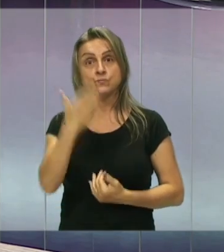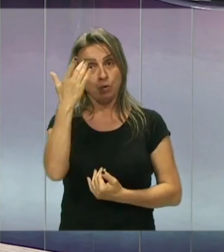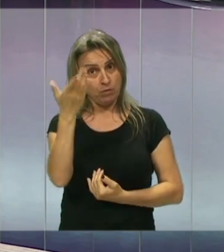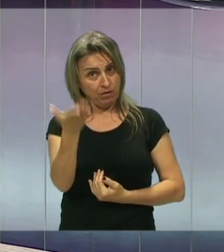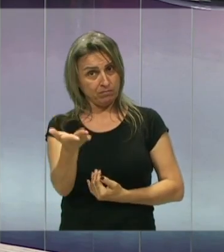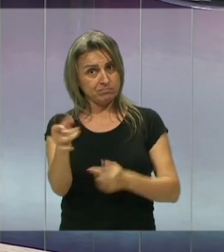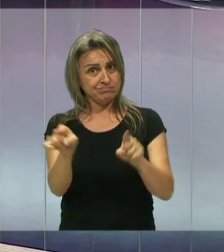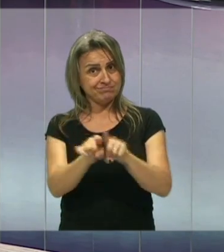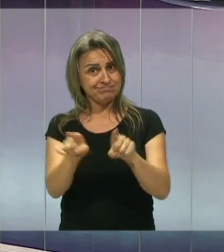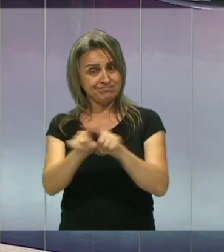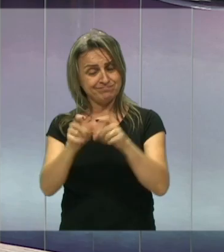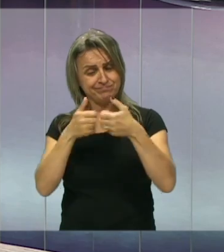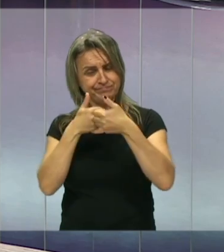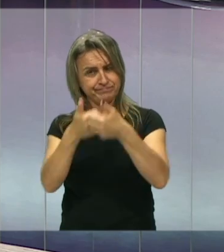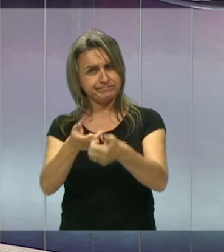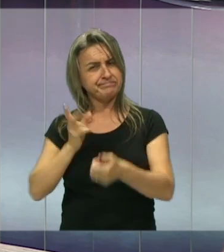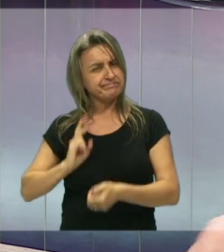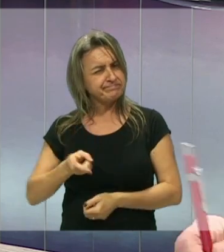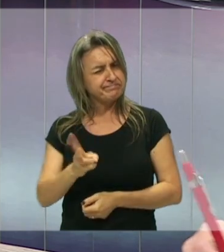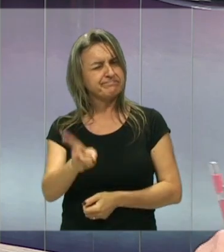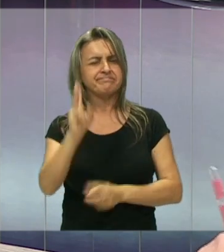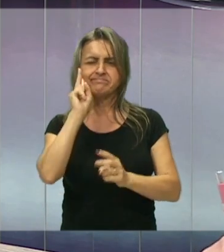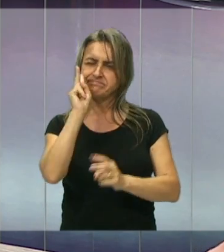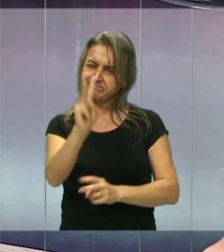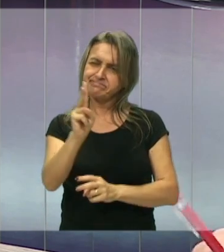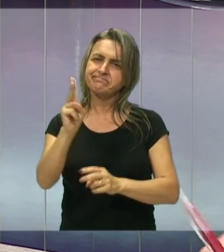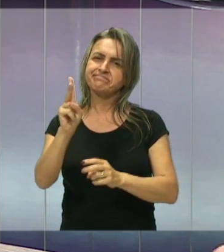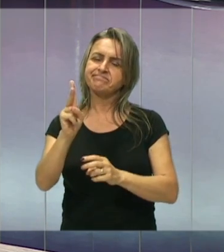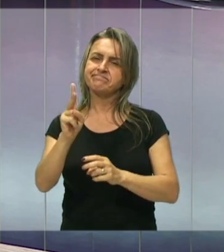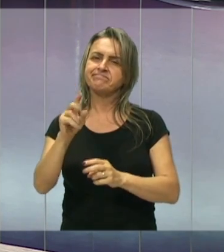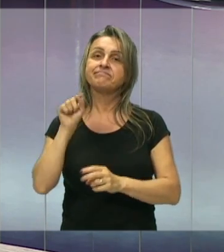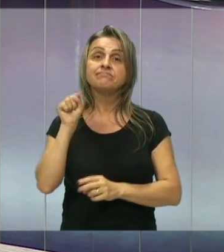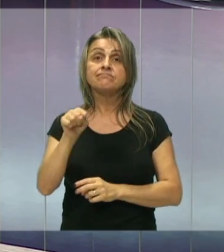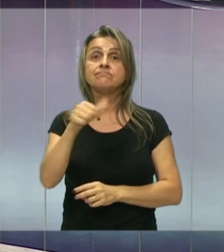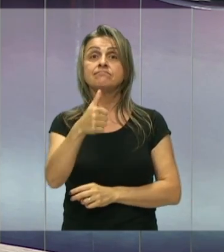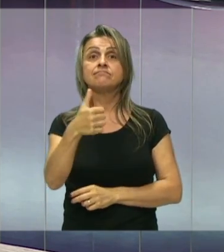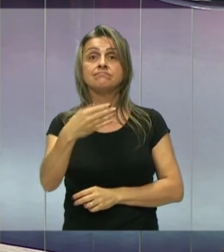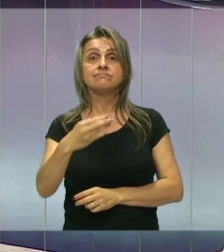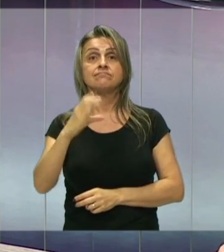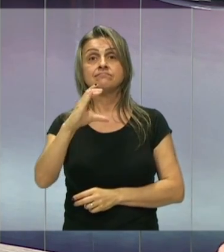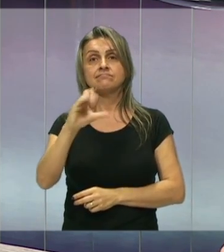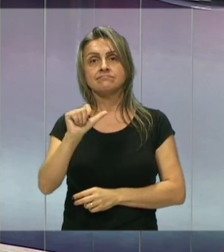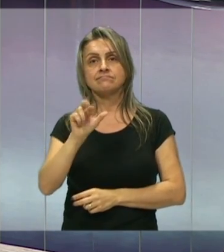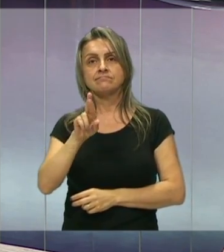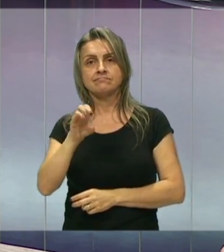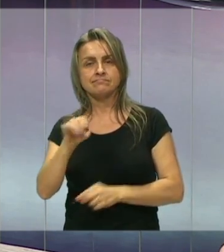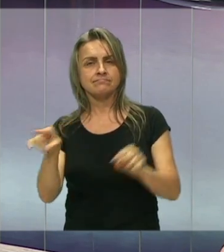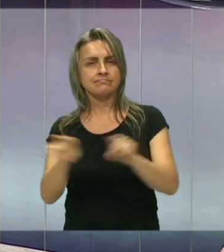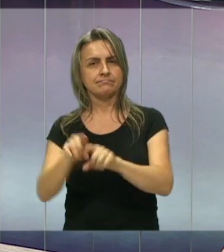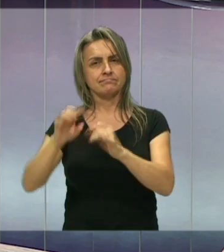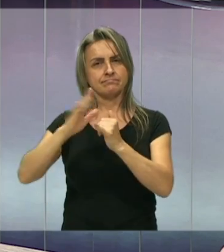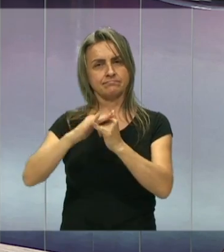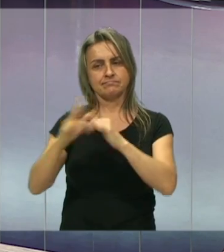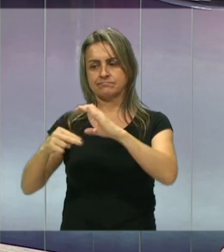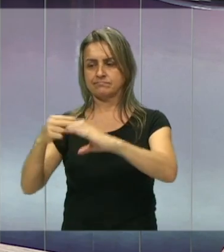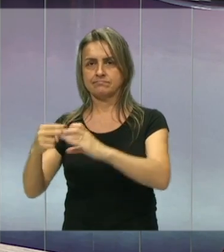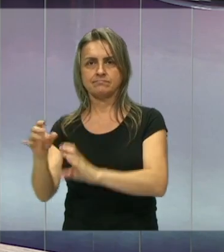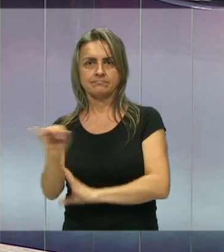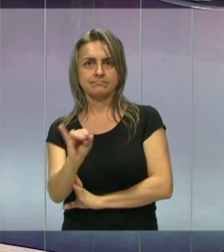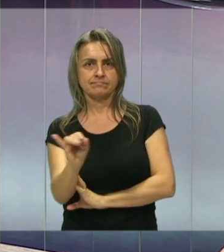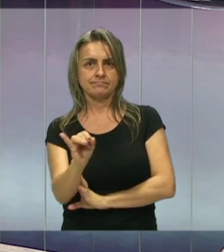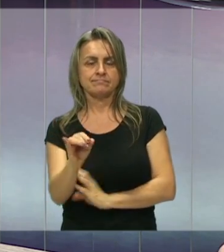que nos acompanha. Continue assistindo a nossa programação no canal 14 da Claro e também no YouTube da Câmara de Vereadores de